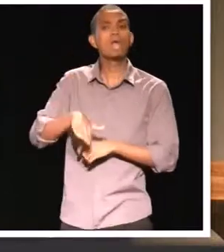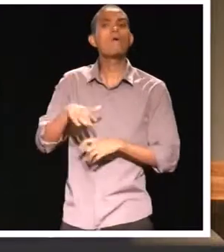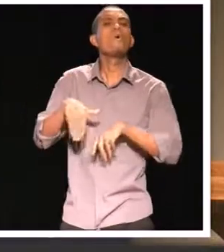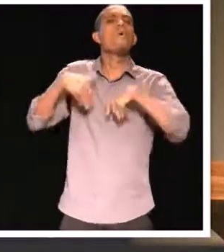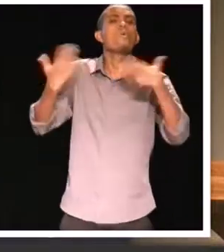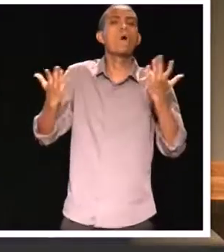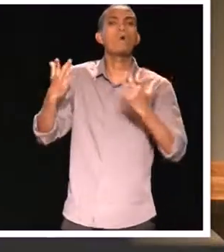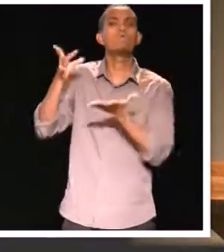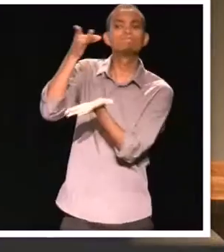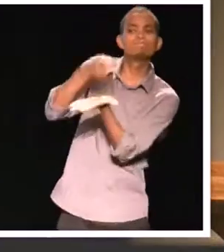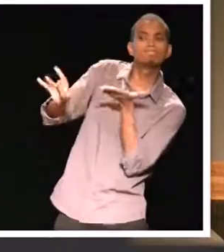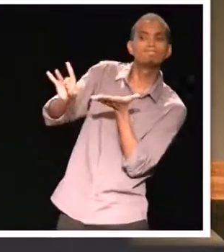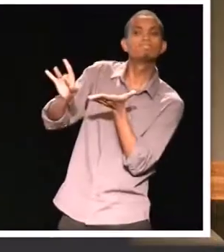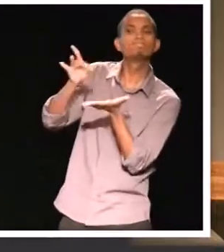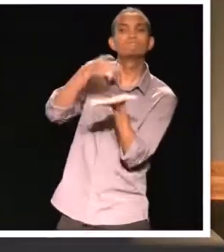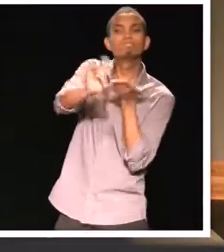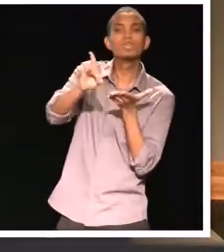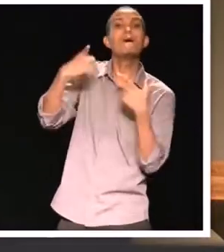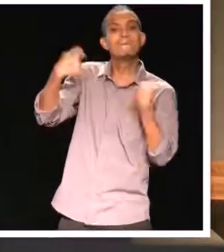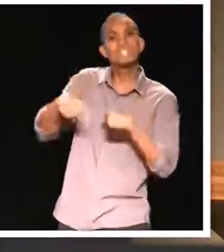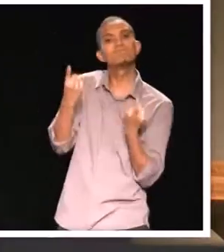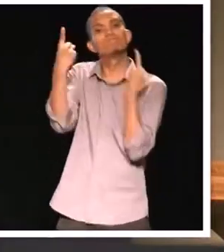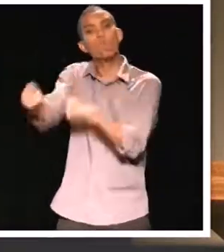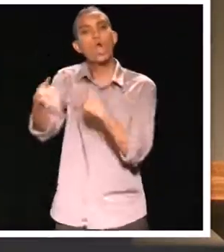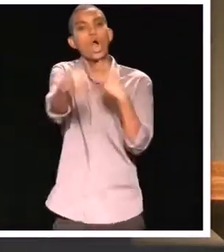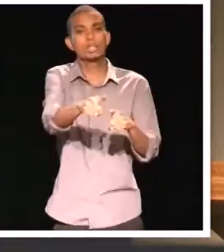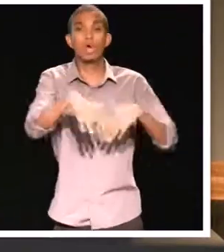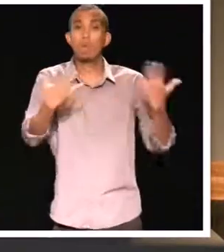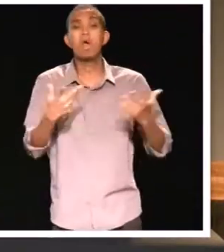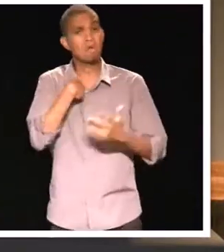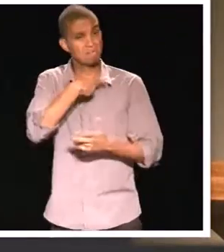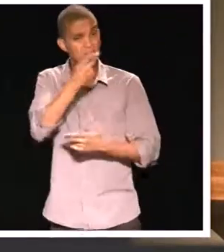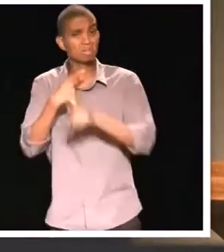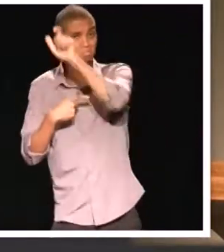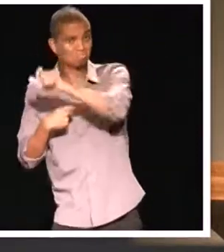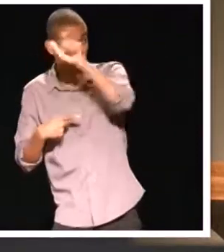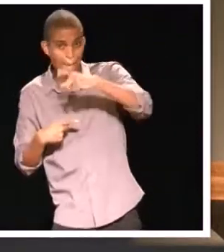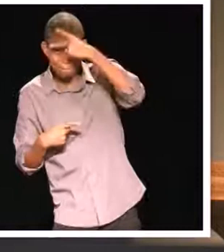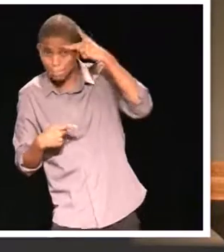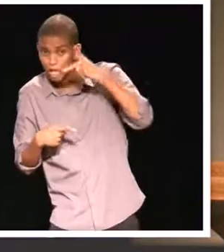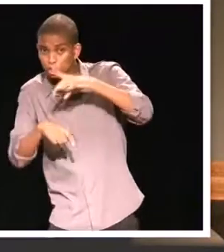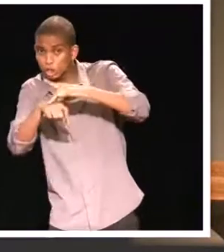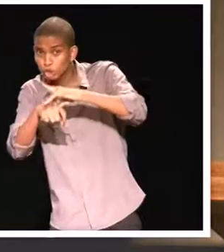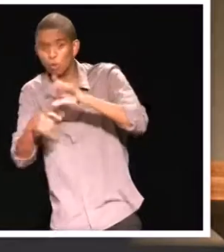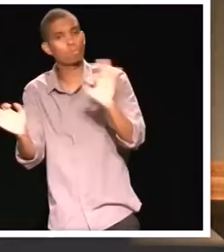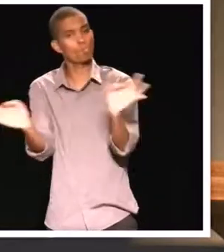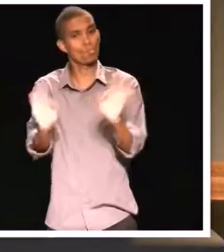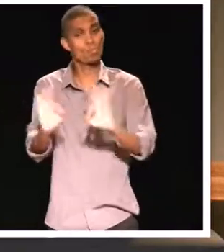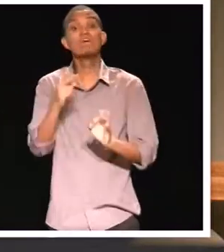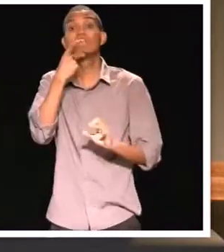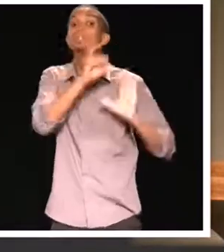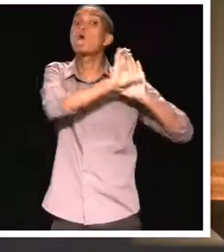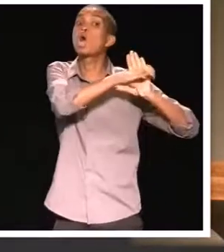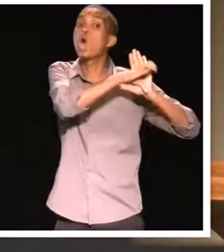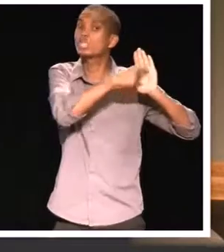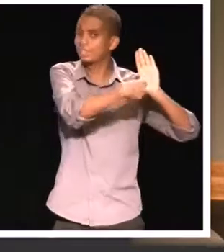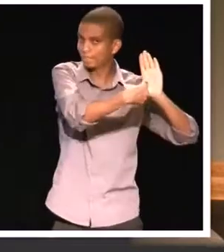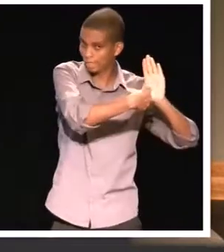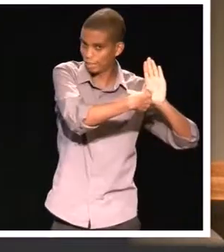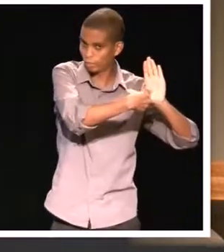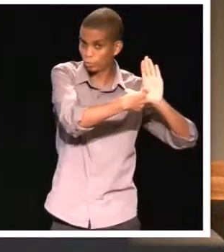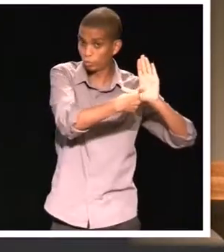combater. E aqui não estou falando de pessoas, estou falando de conceitos, de organizações conceituais,